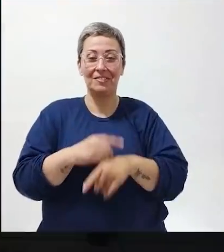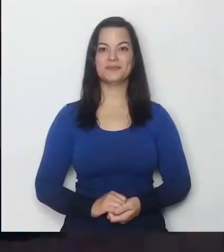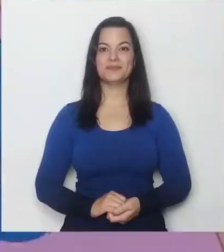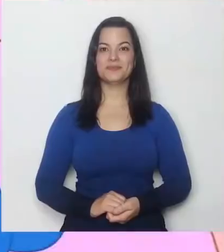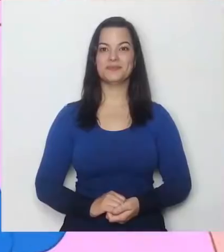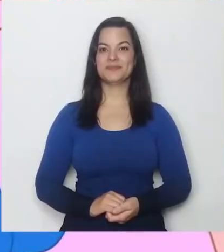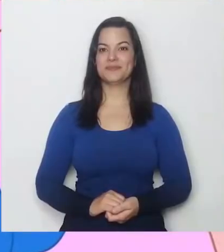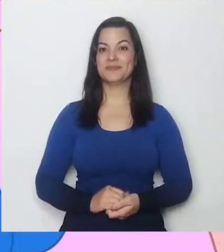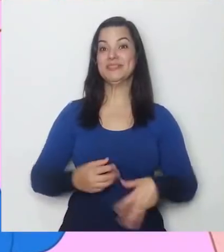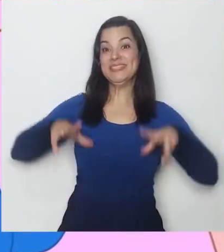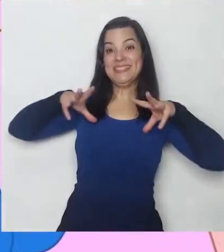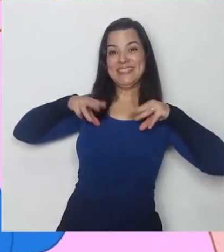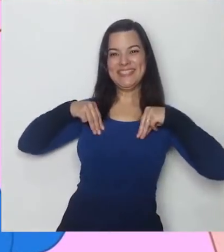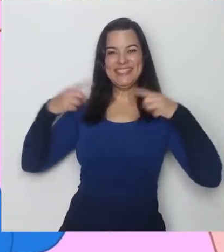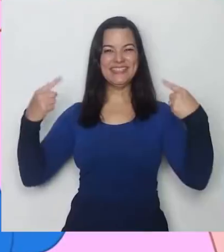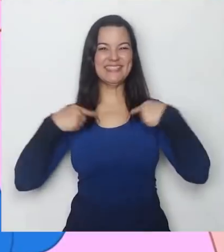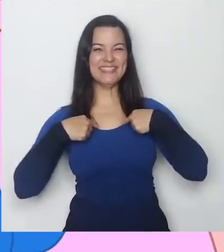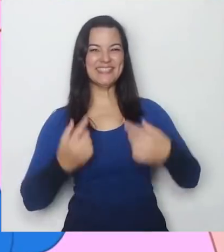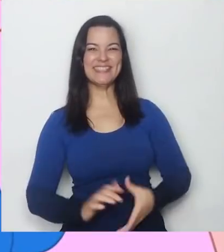próxima!